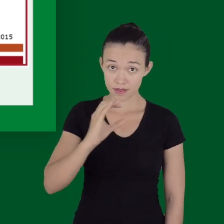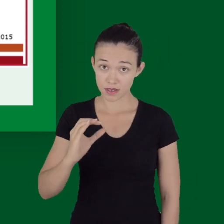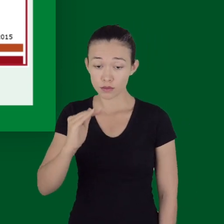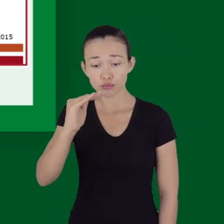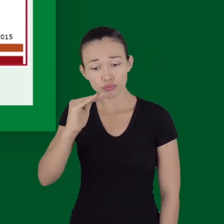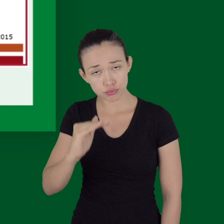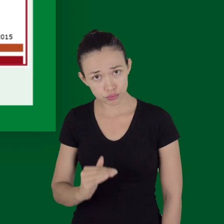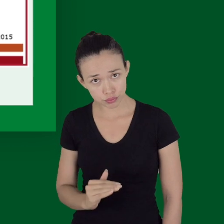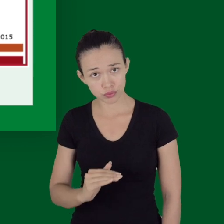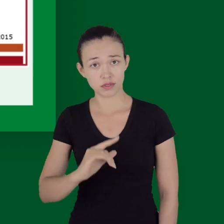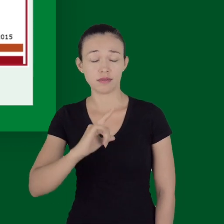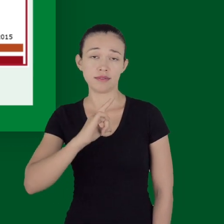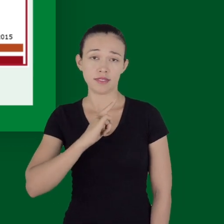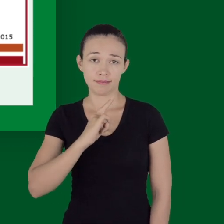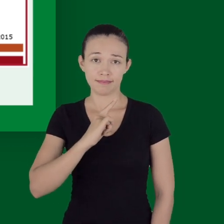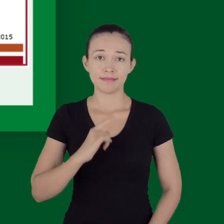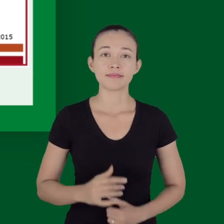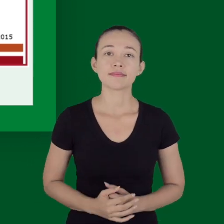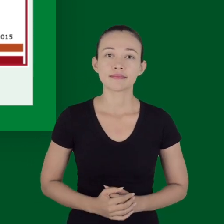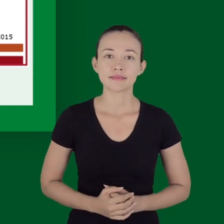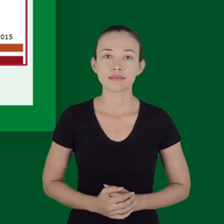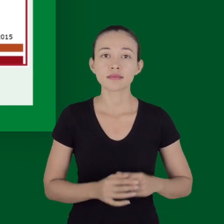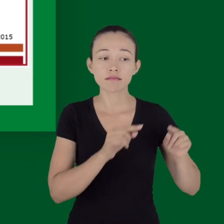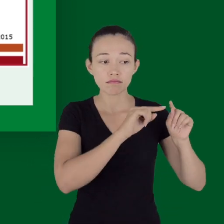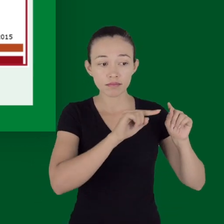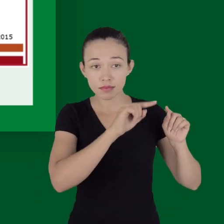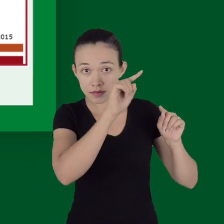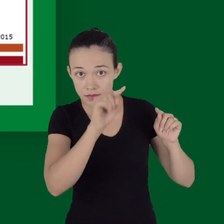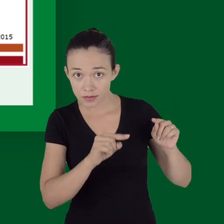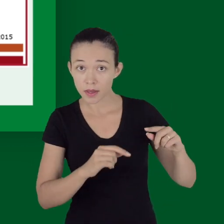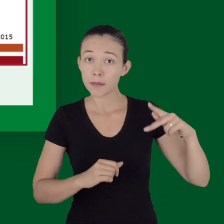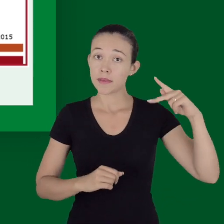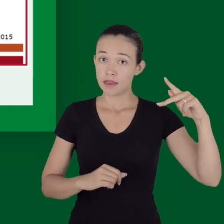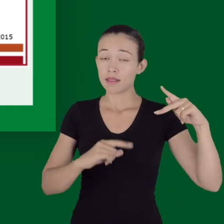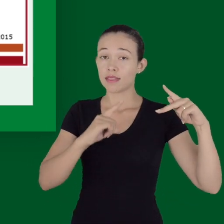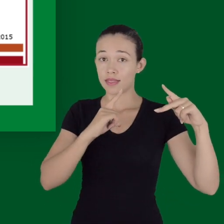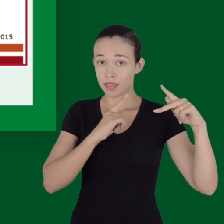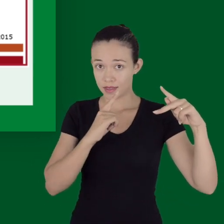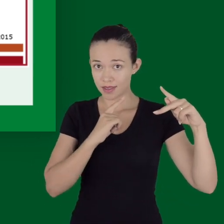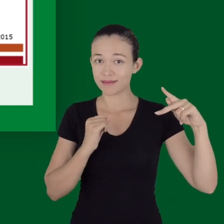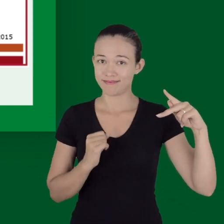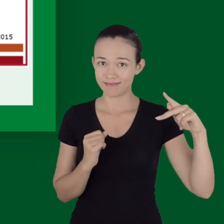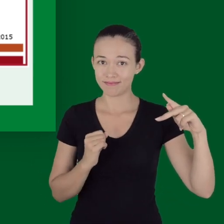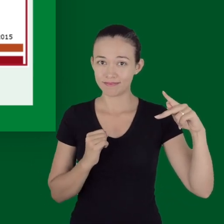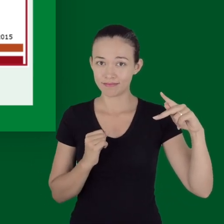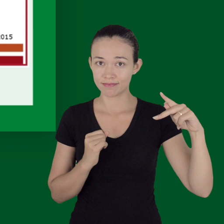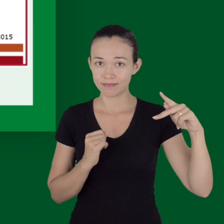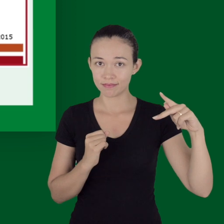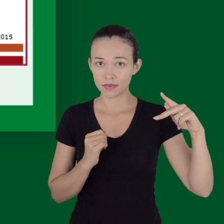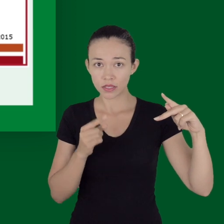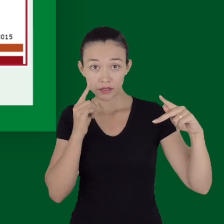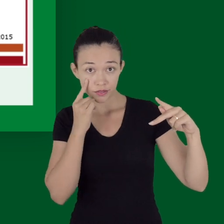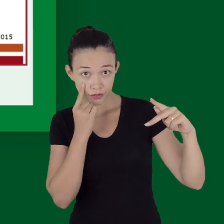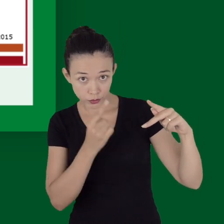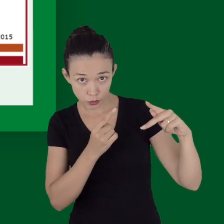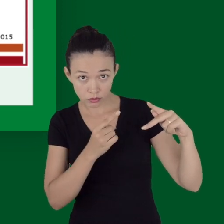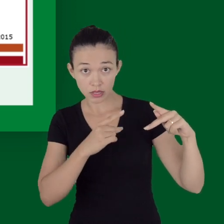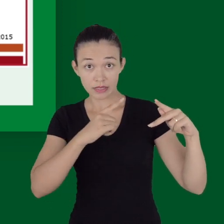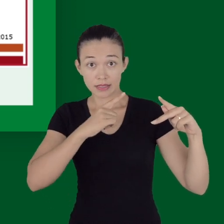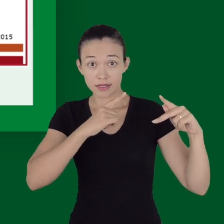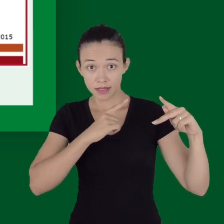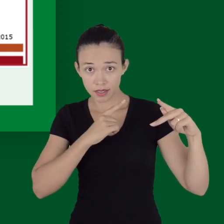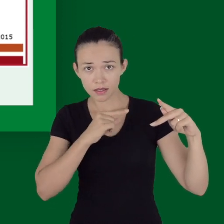frequência está um pouquinho mais baixa. Aqui existe onda P. Primeiro a gente tem que ver se existe onda